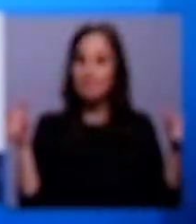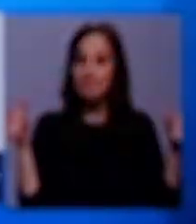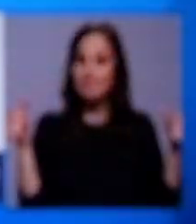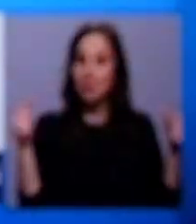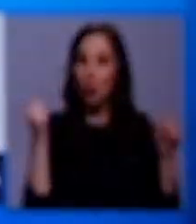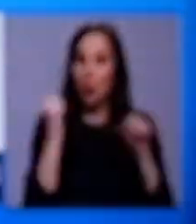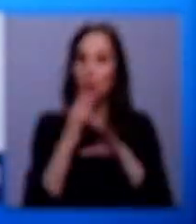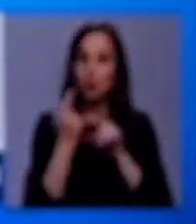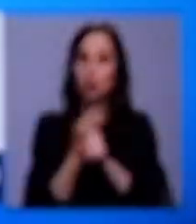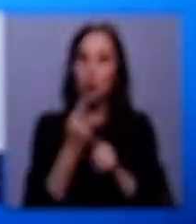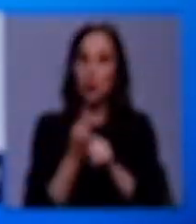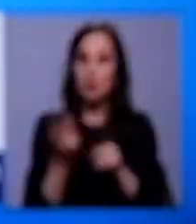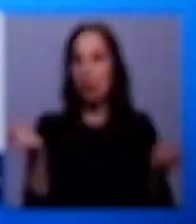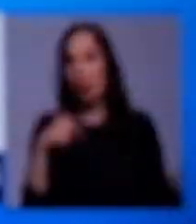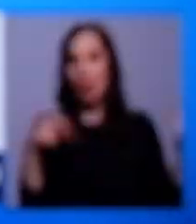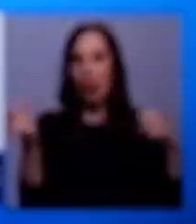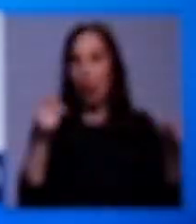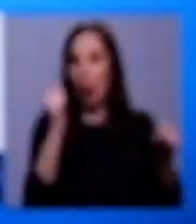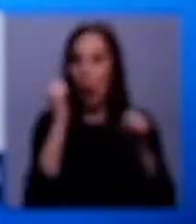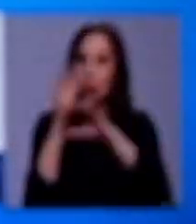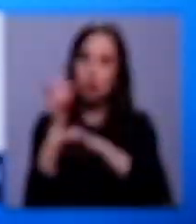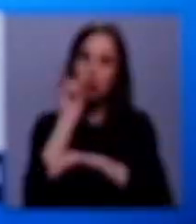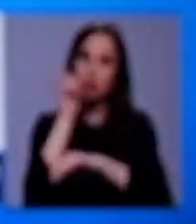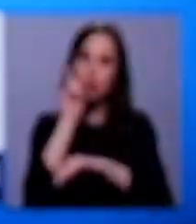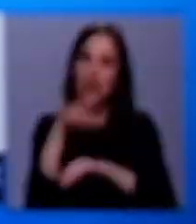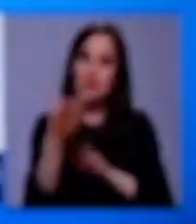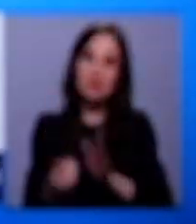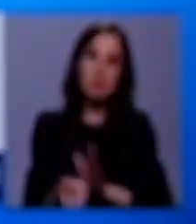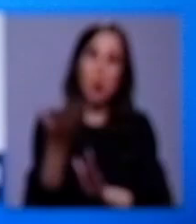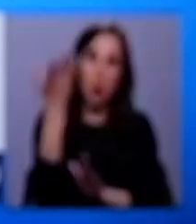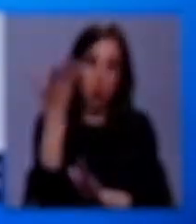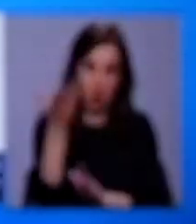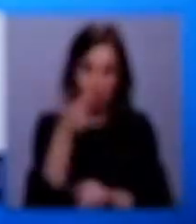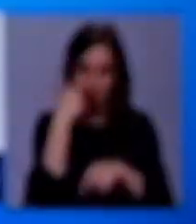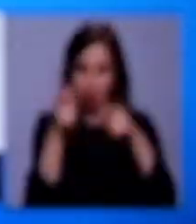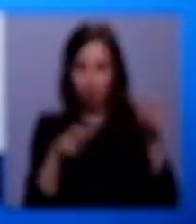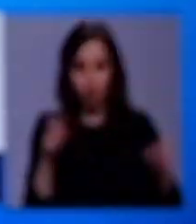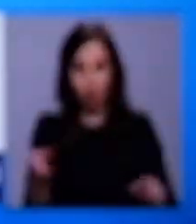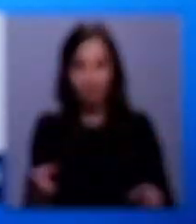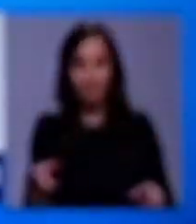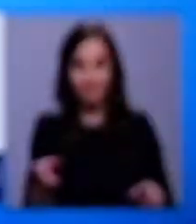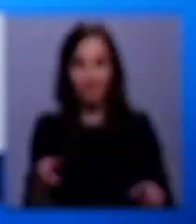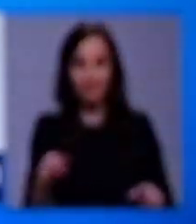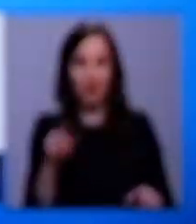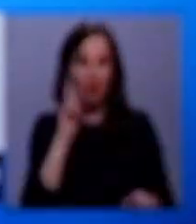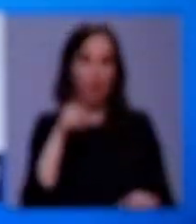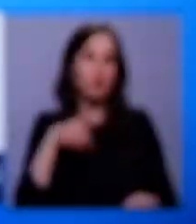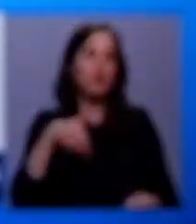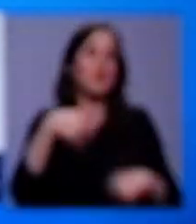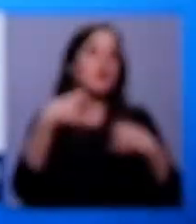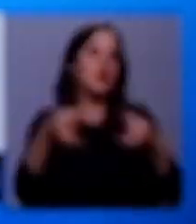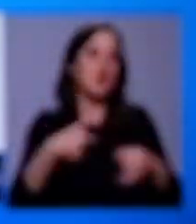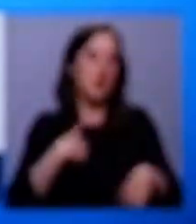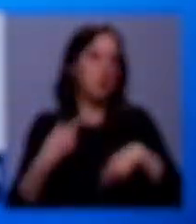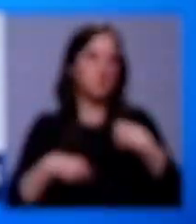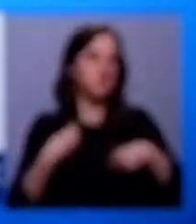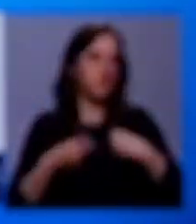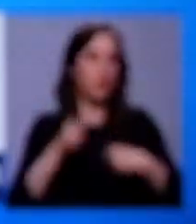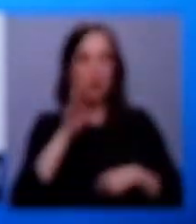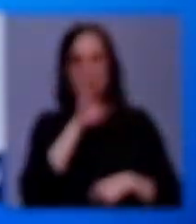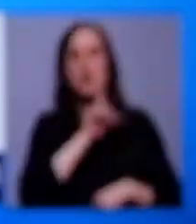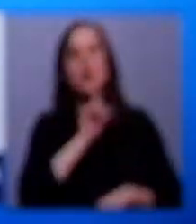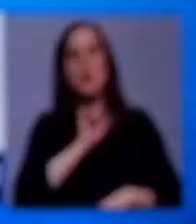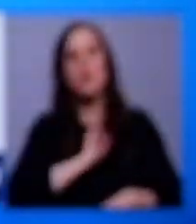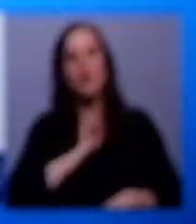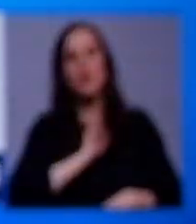Outras coisas virão, outras importâncias aparecerão para as pessoas. E logo se vê. Não estou preocupado que se o meu nome fica